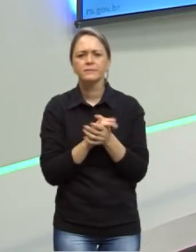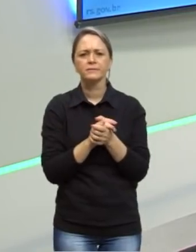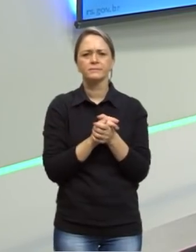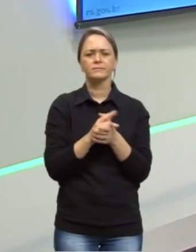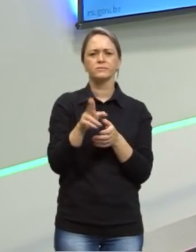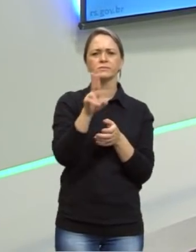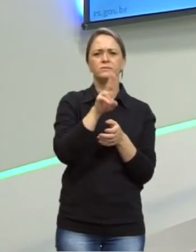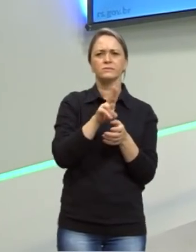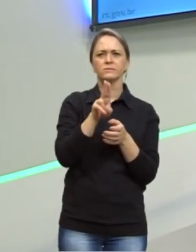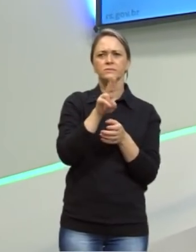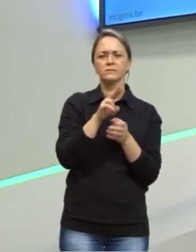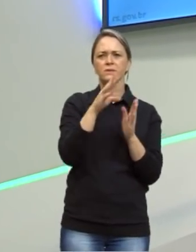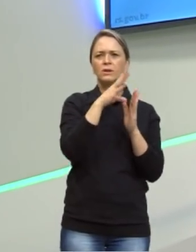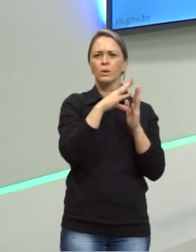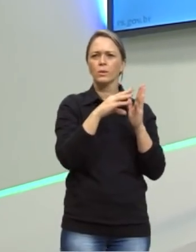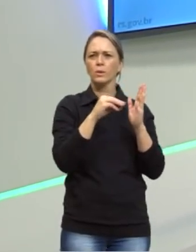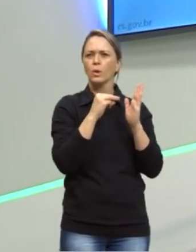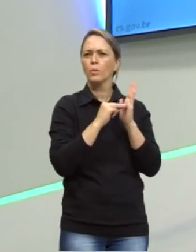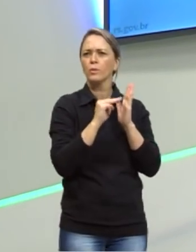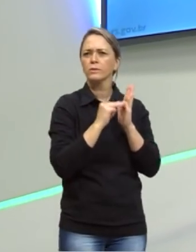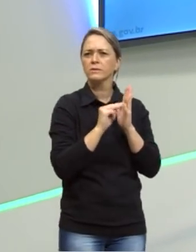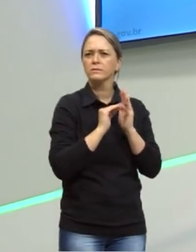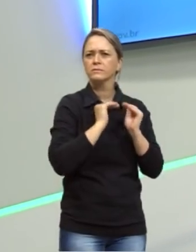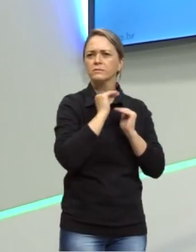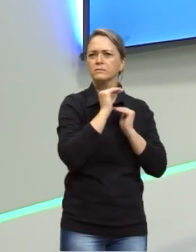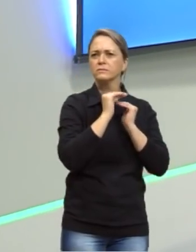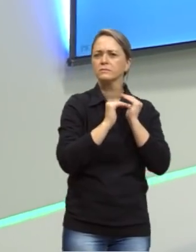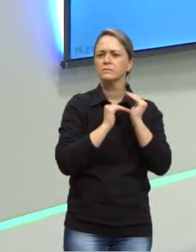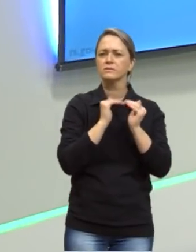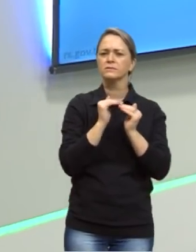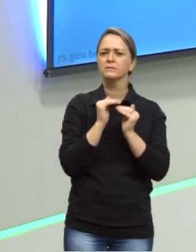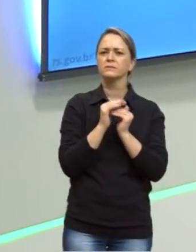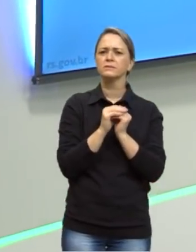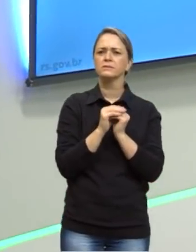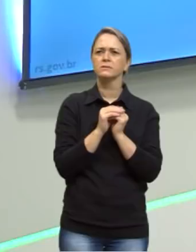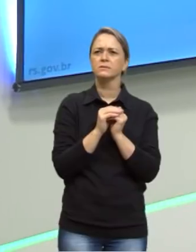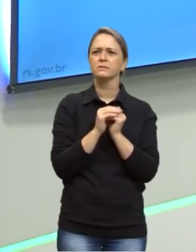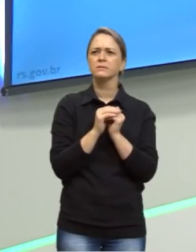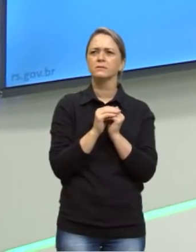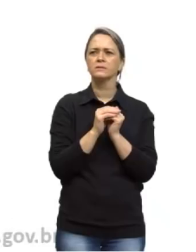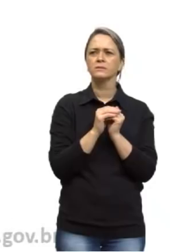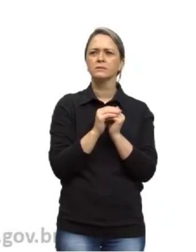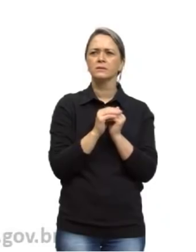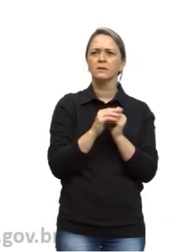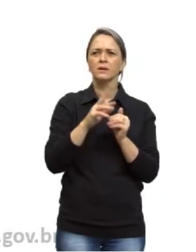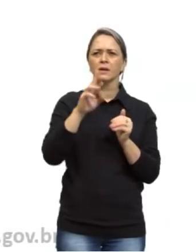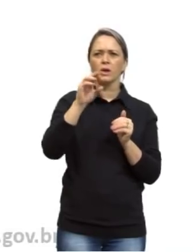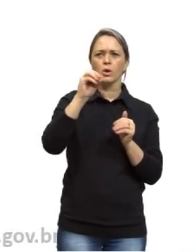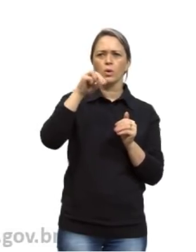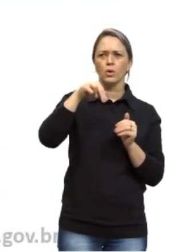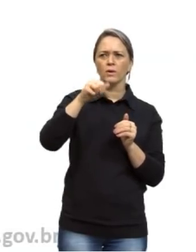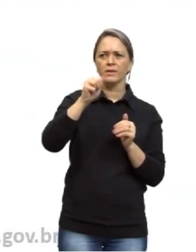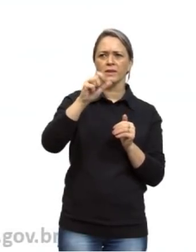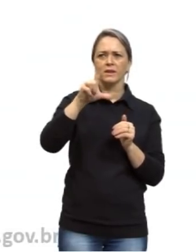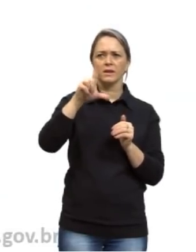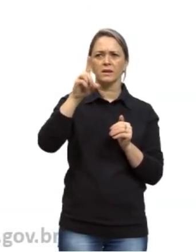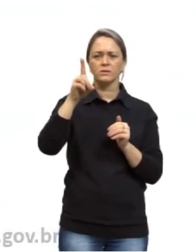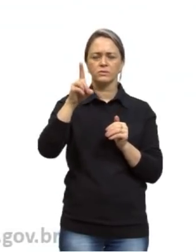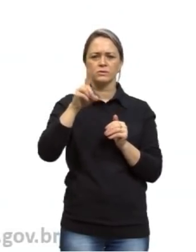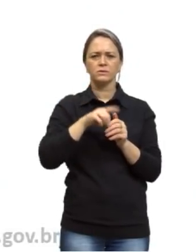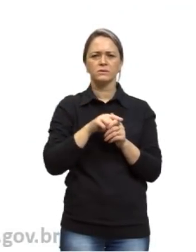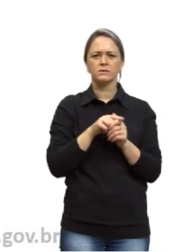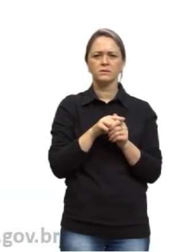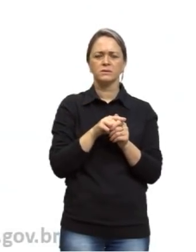vai utilizar um modelo desenvolvido por ronald que ele desenvolveu a teoria